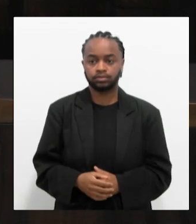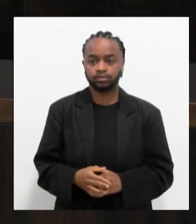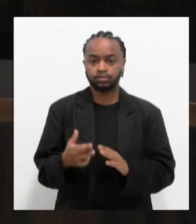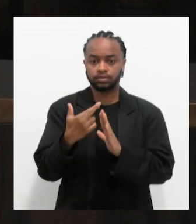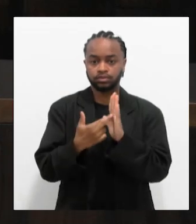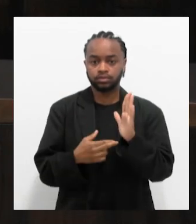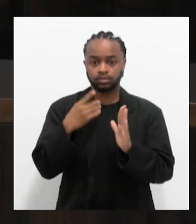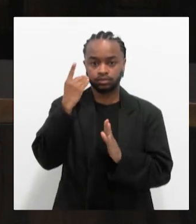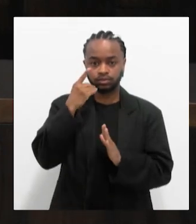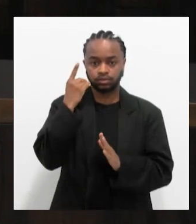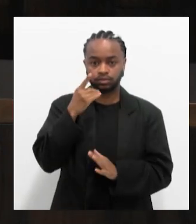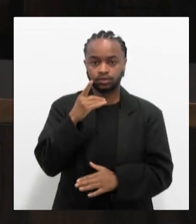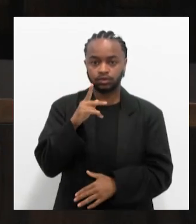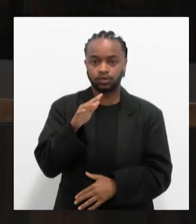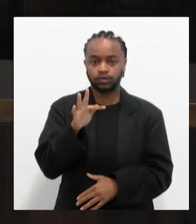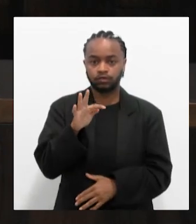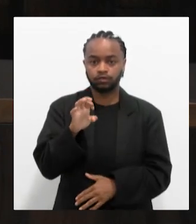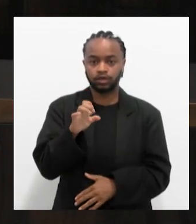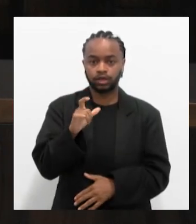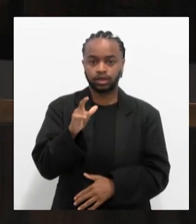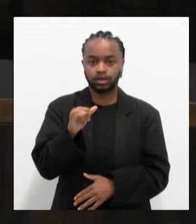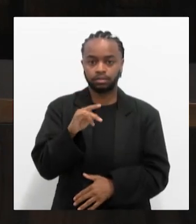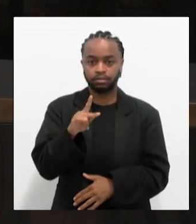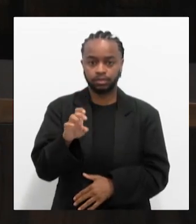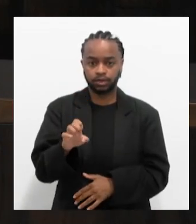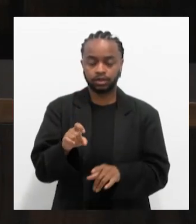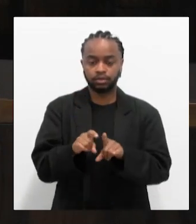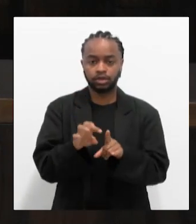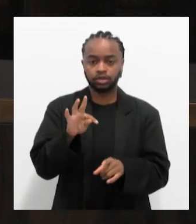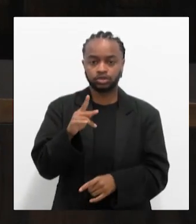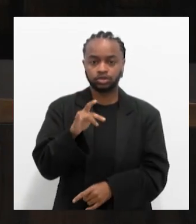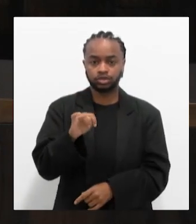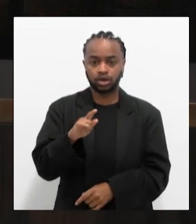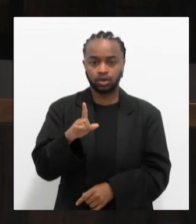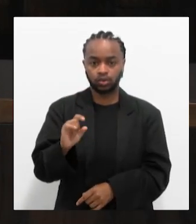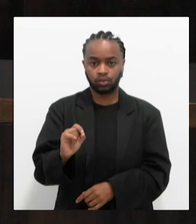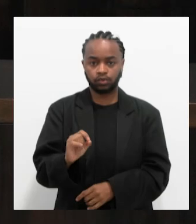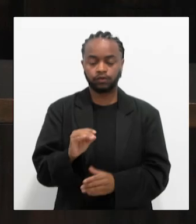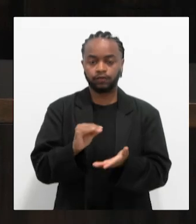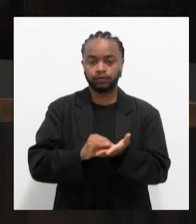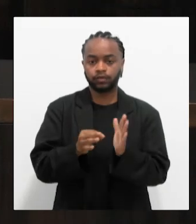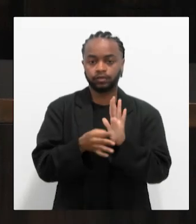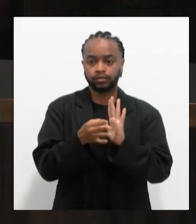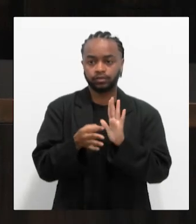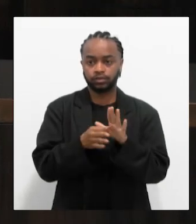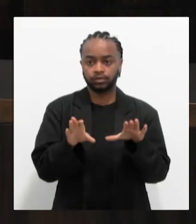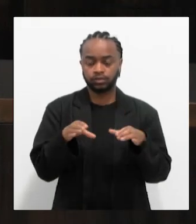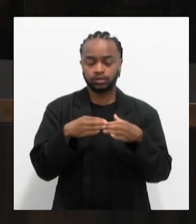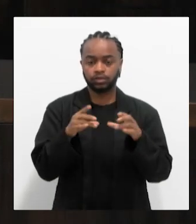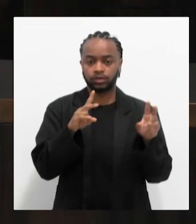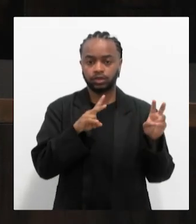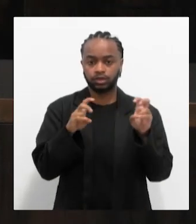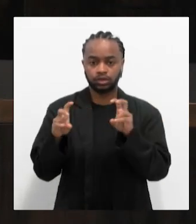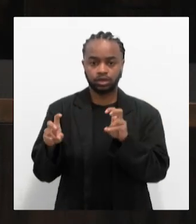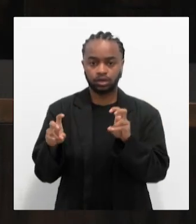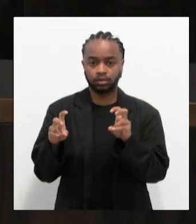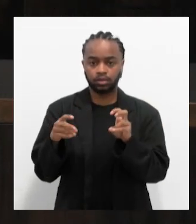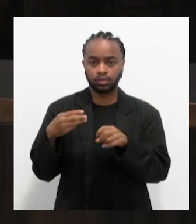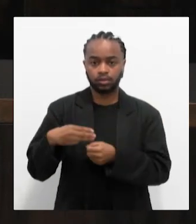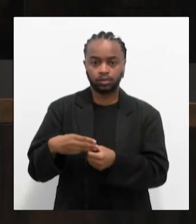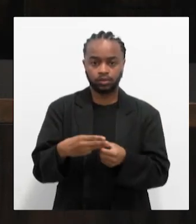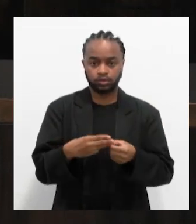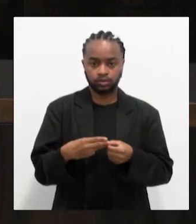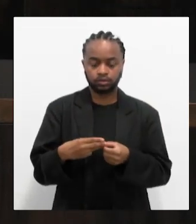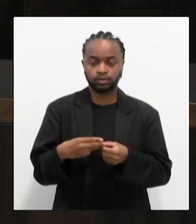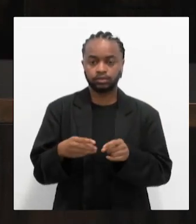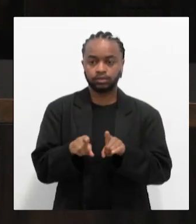Relatores, deputado Felipe Raviz, deputado Tiago Gagliasso. Pendendo de parecer da Comissão de Assuntos